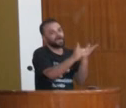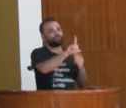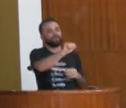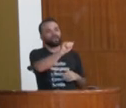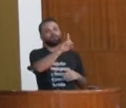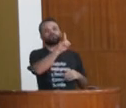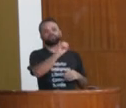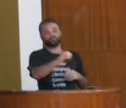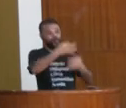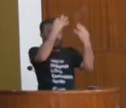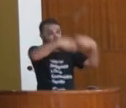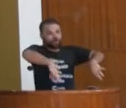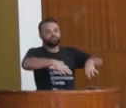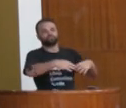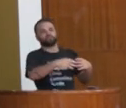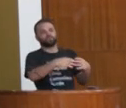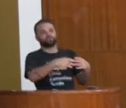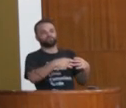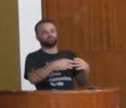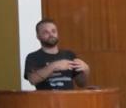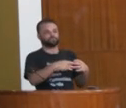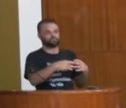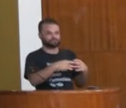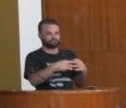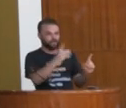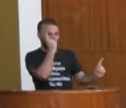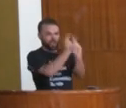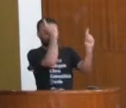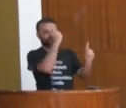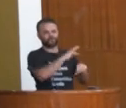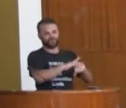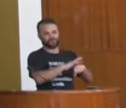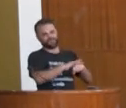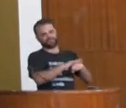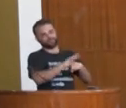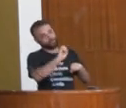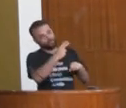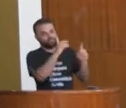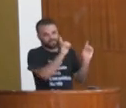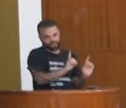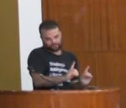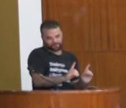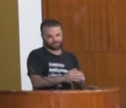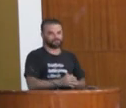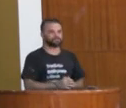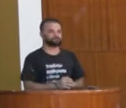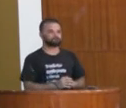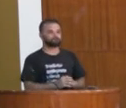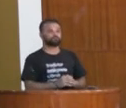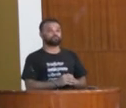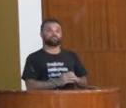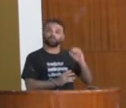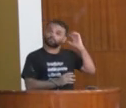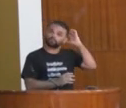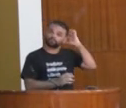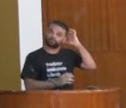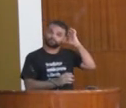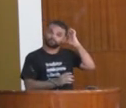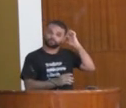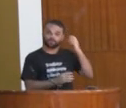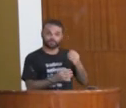confirmando o diagnóstico precoce. O diagnóstico é fundamental para garantir aos